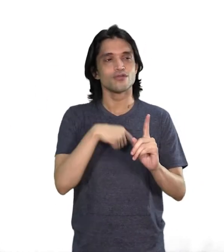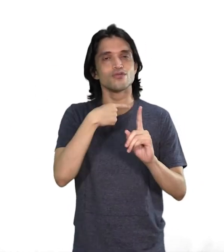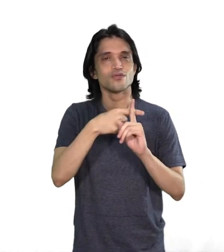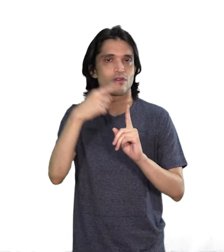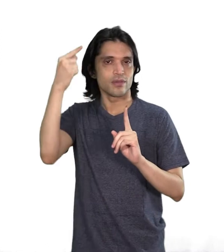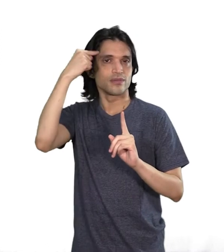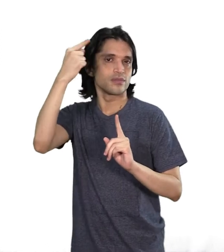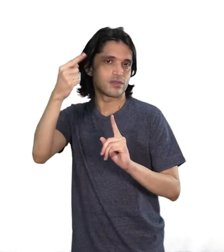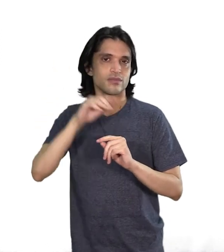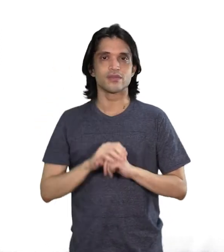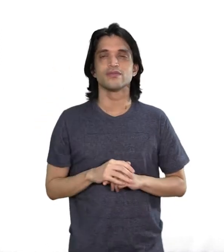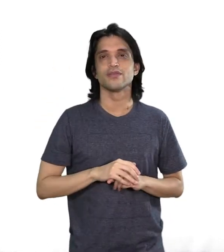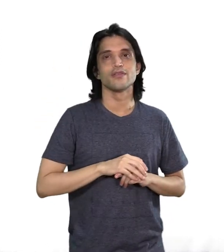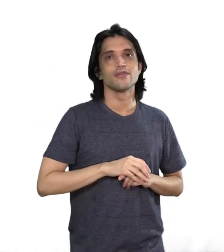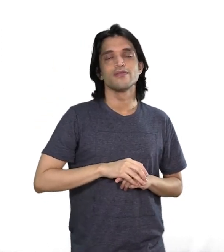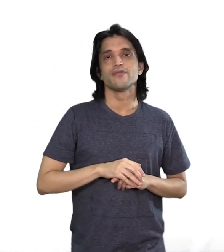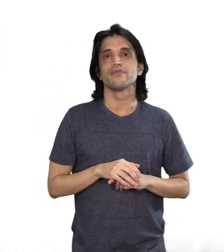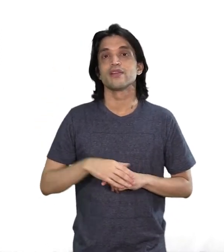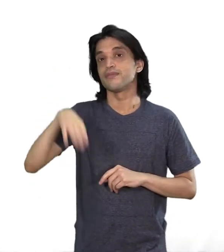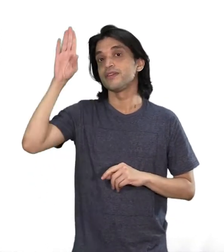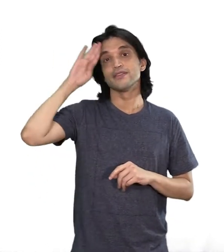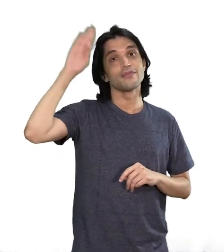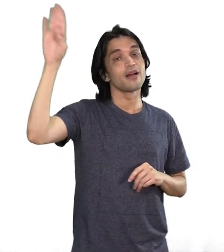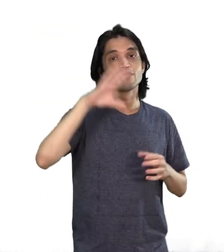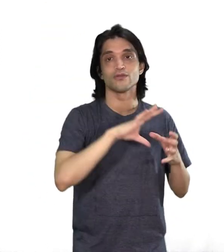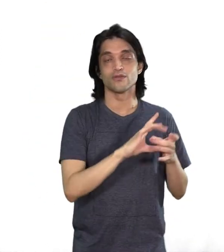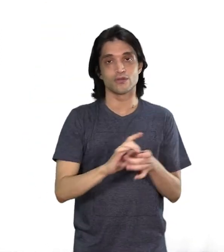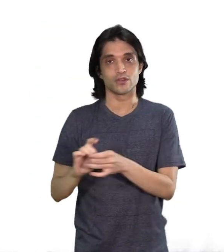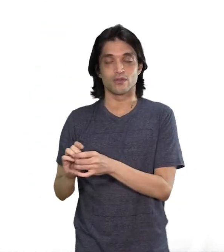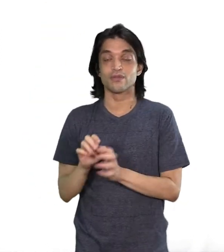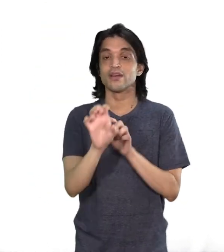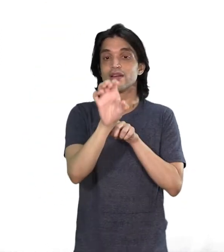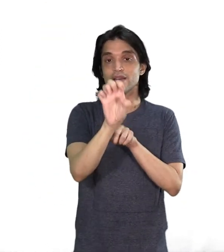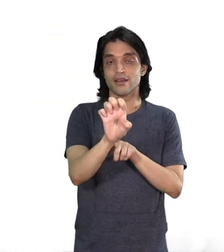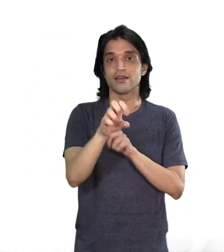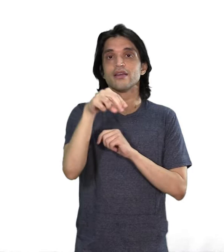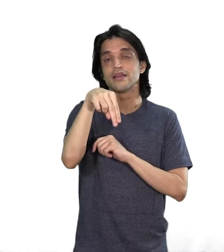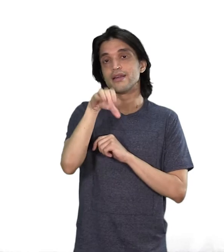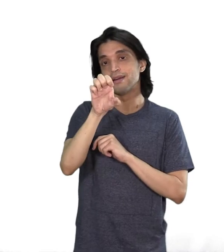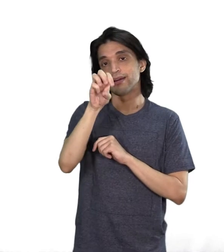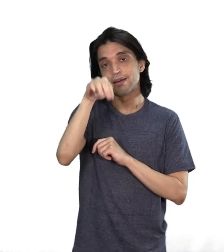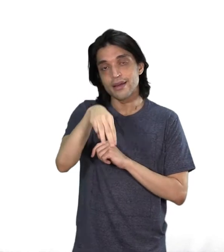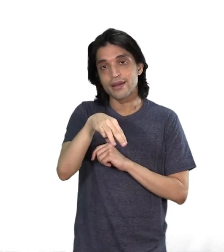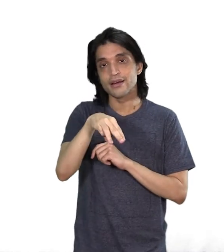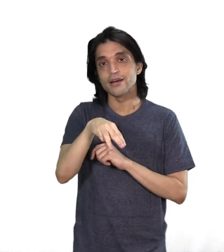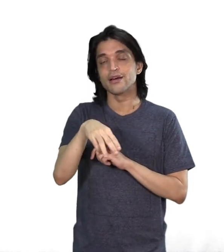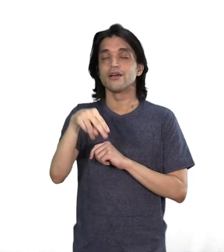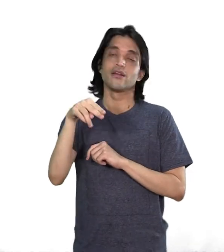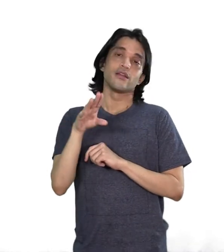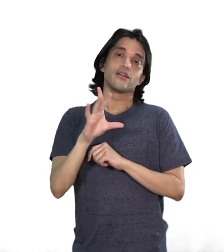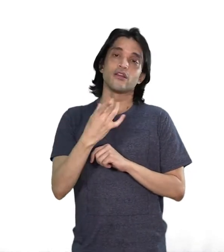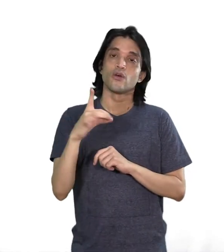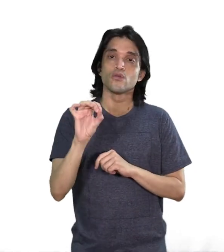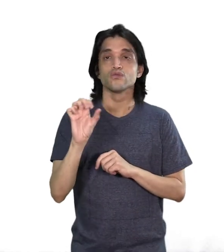pensamentos, principais conjunções aditivas, e, nem, não só, mas